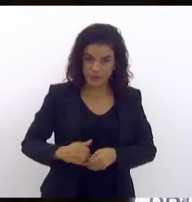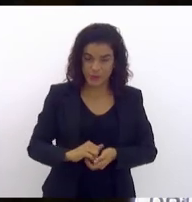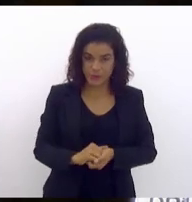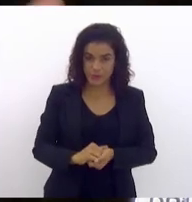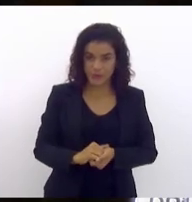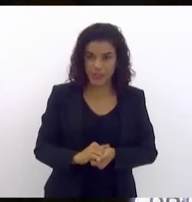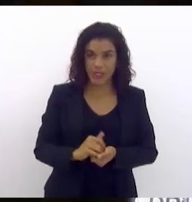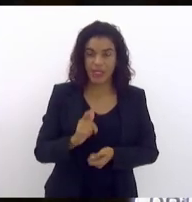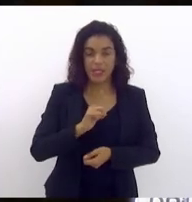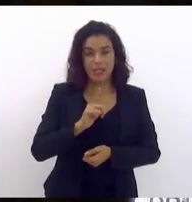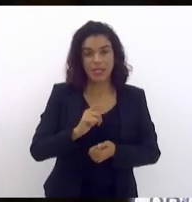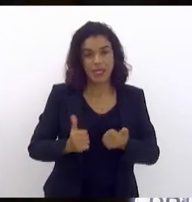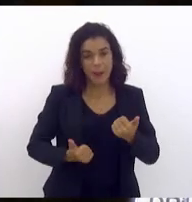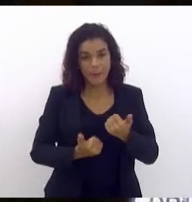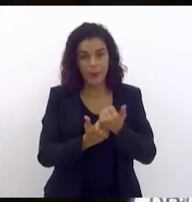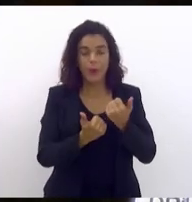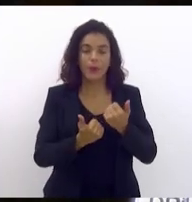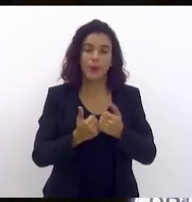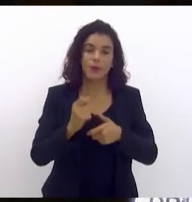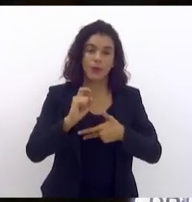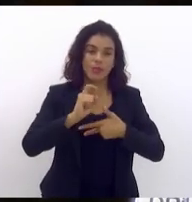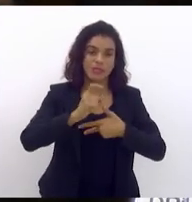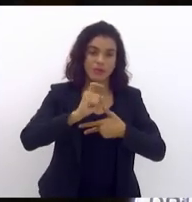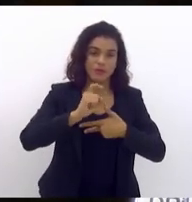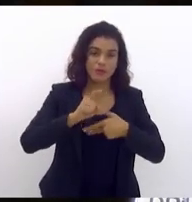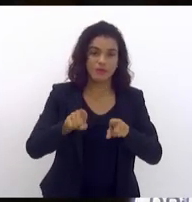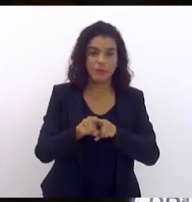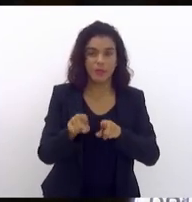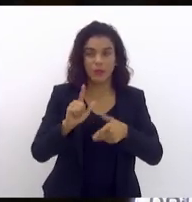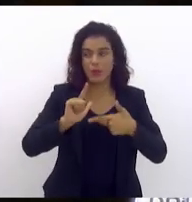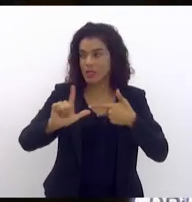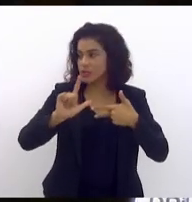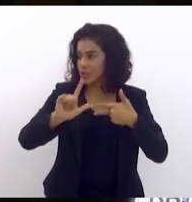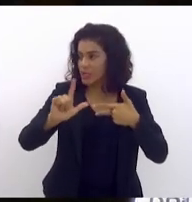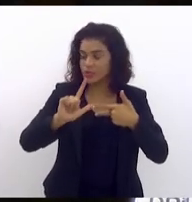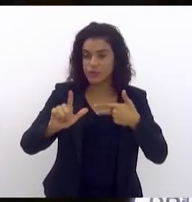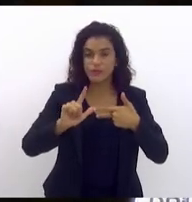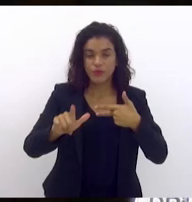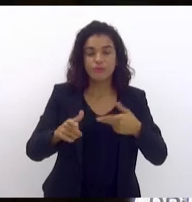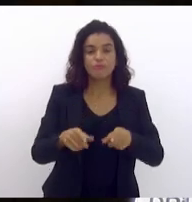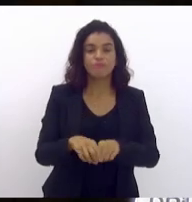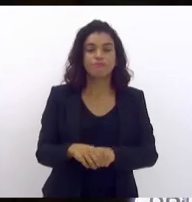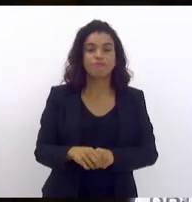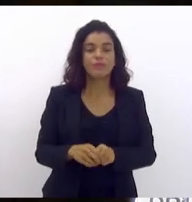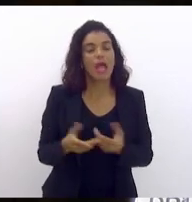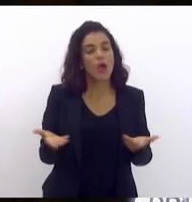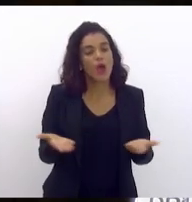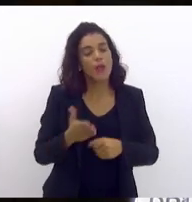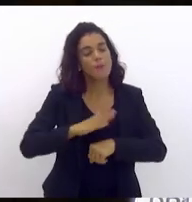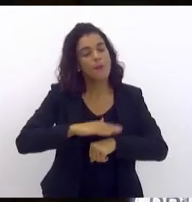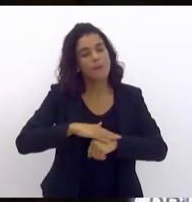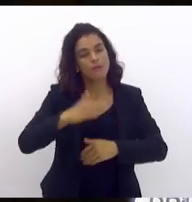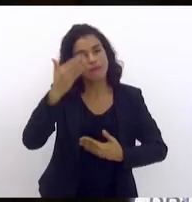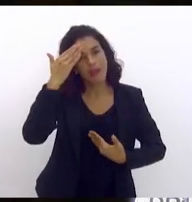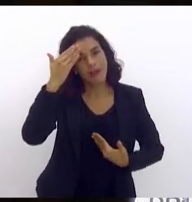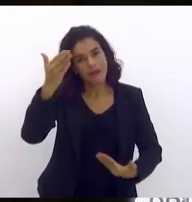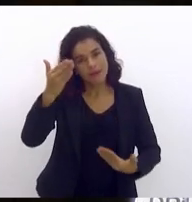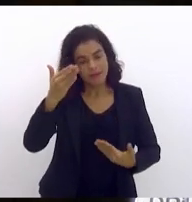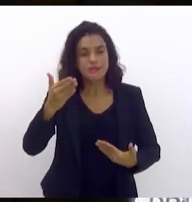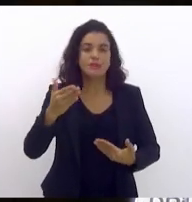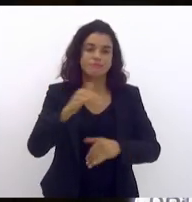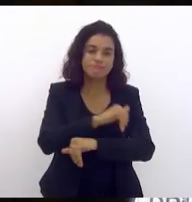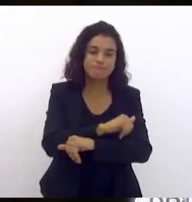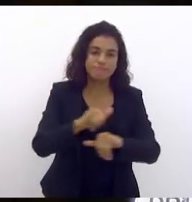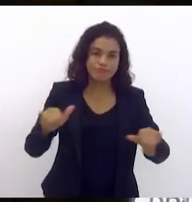apoio tanto do Executivo quanto do Legislativo quanto do Judiciário então aqui é o momento de agradecer registrar uma vitória